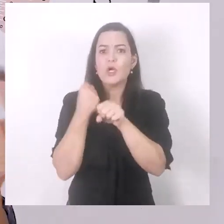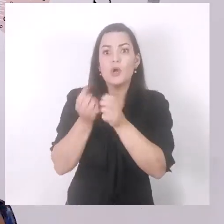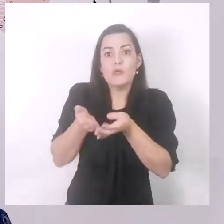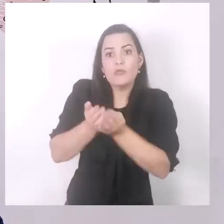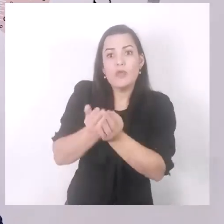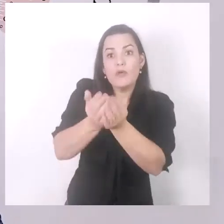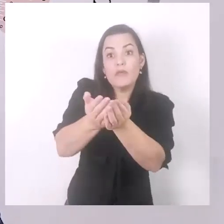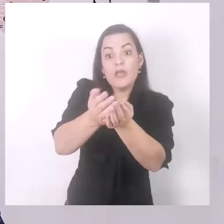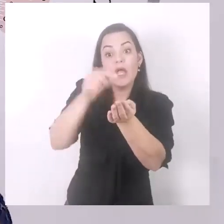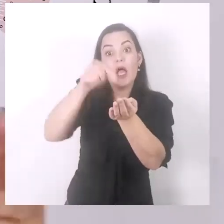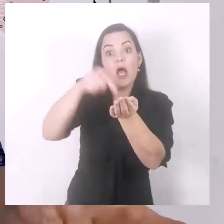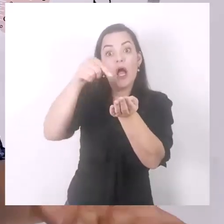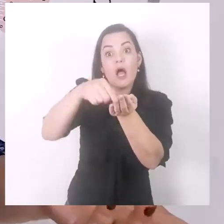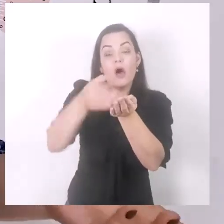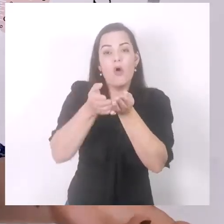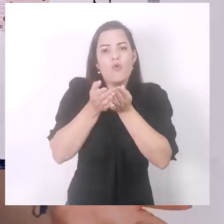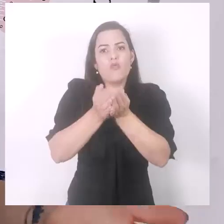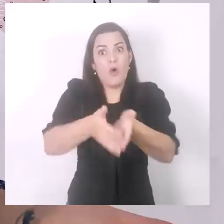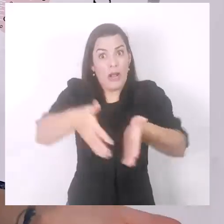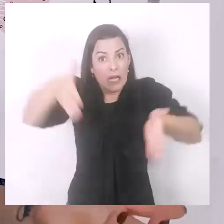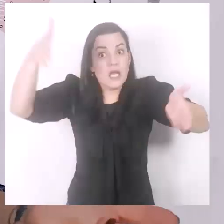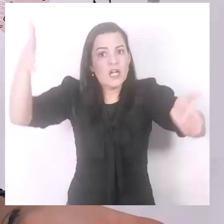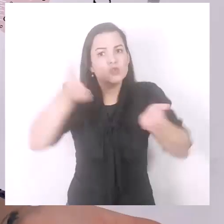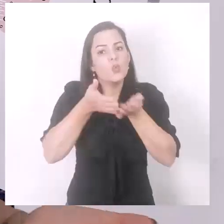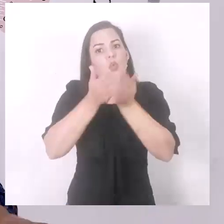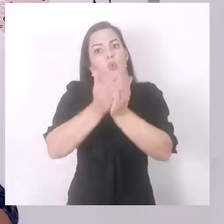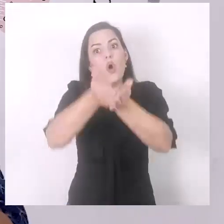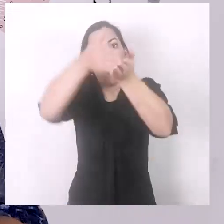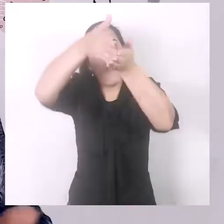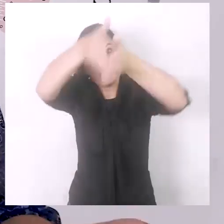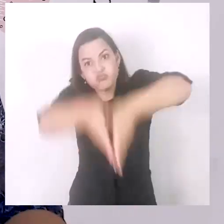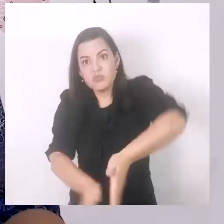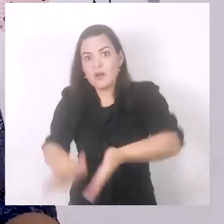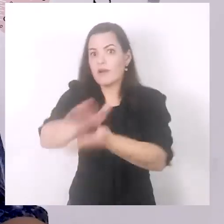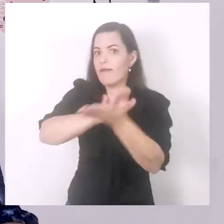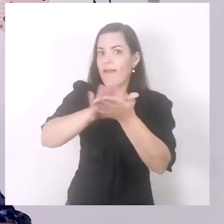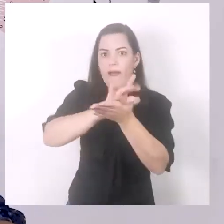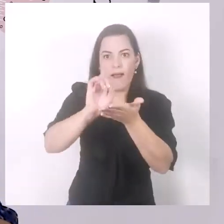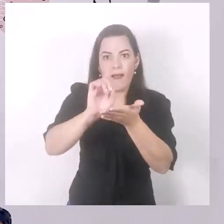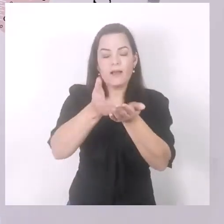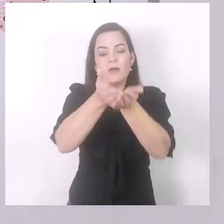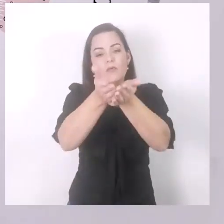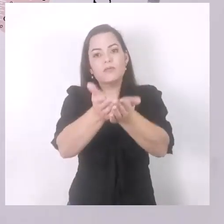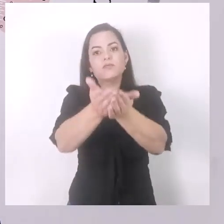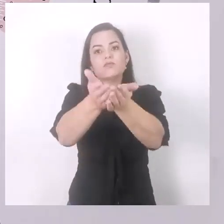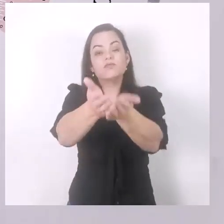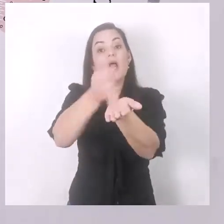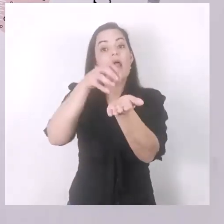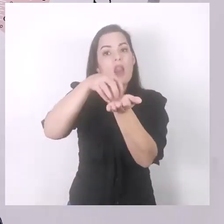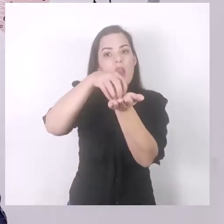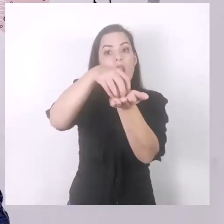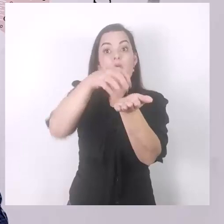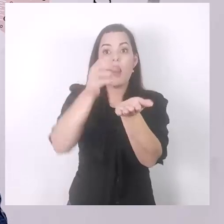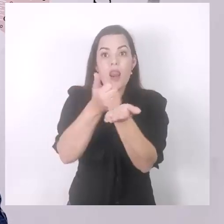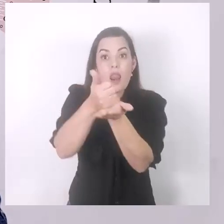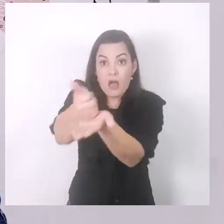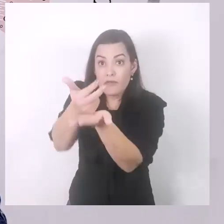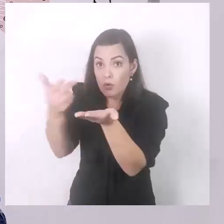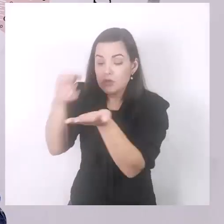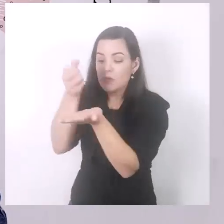da água não afundasse, não matassem todas as pessoas e não perdessem os materiais que estavam sendo